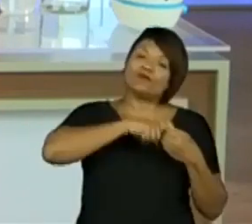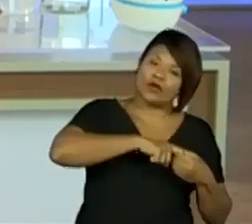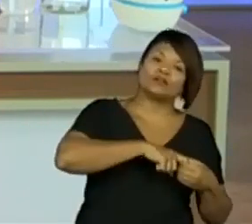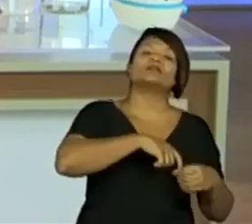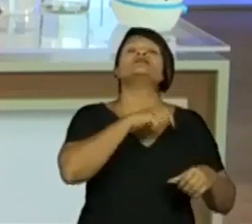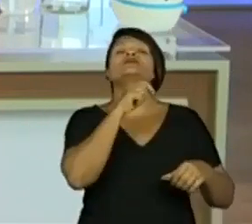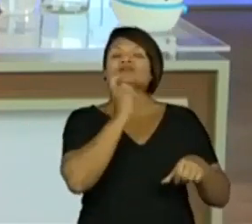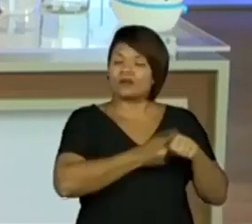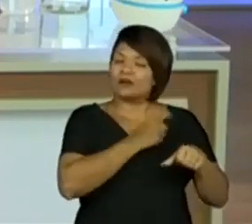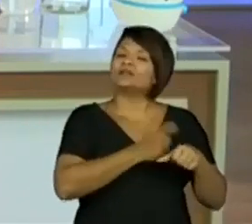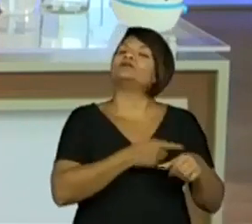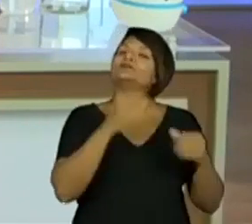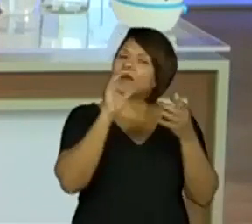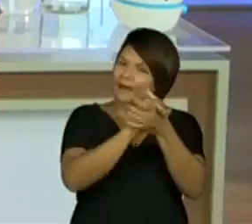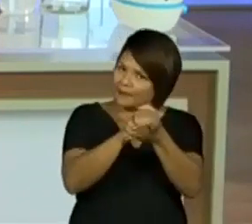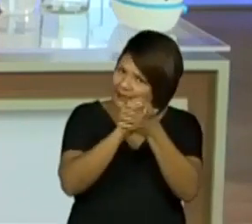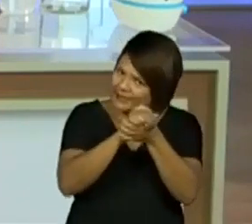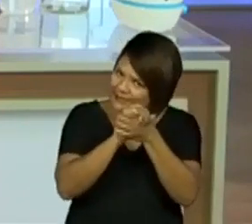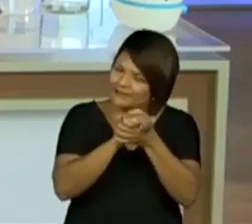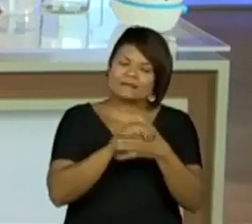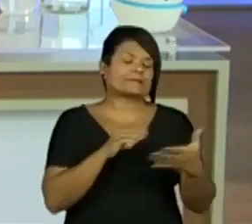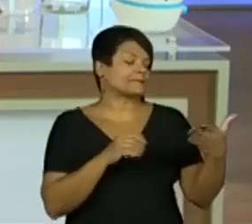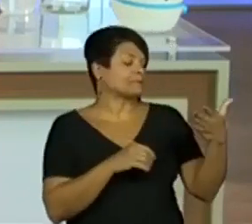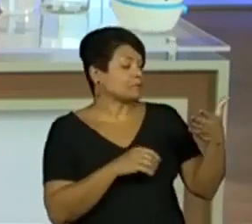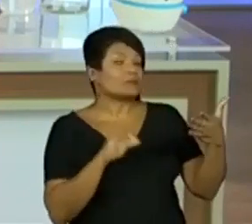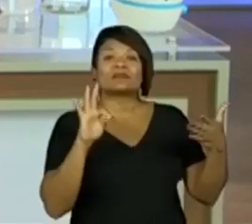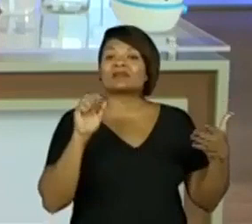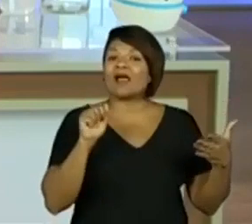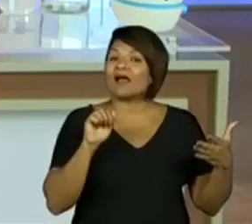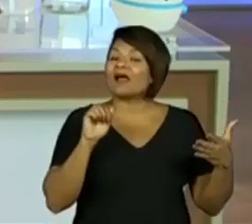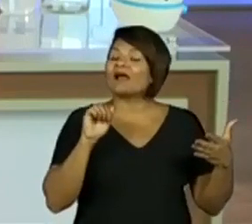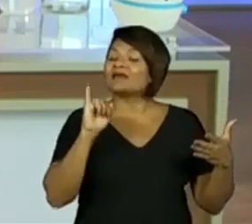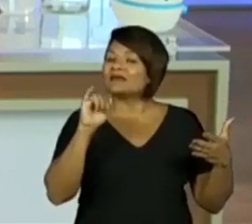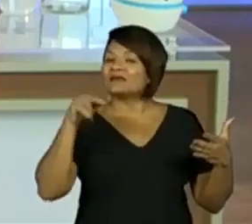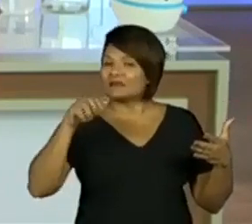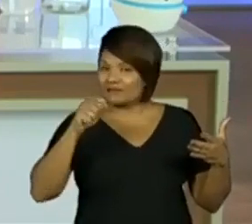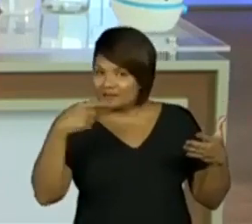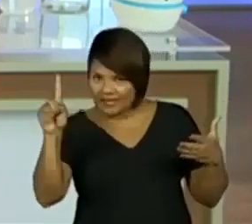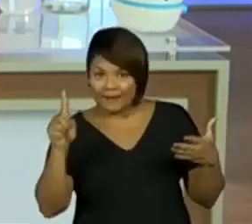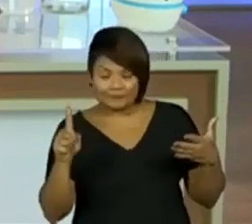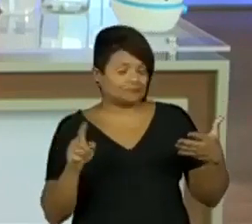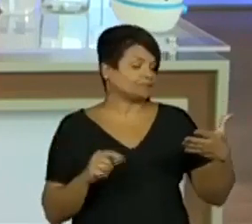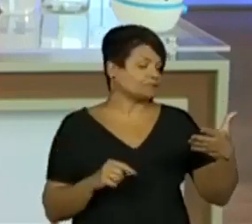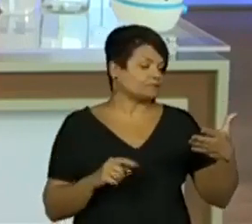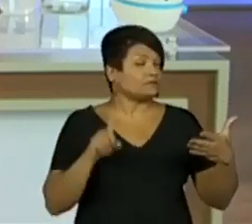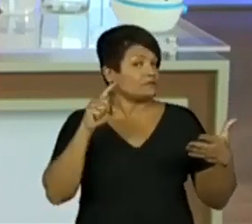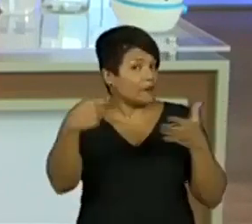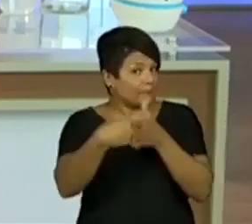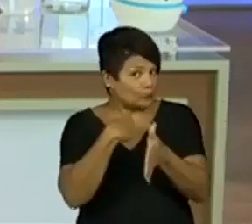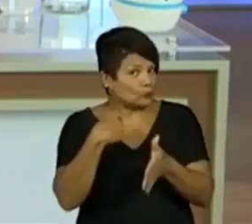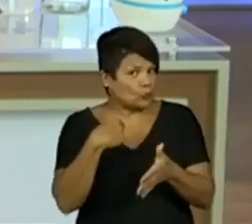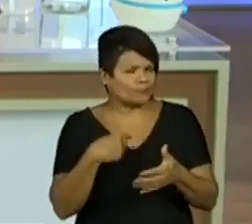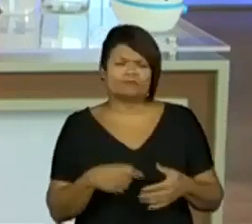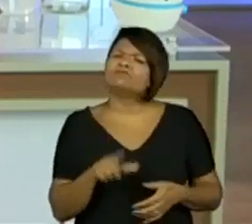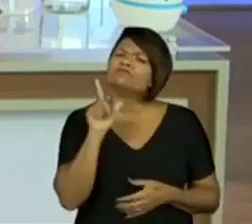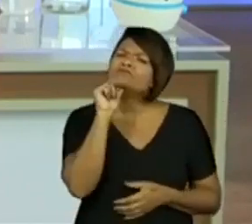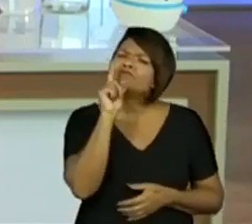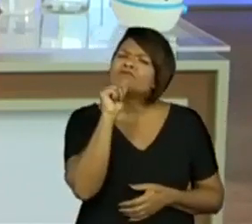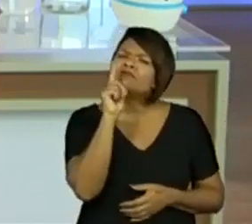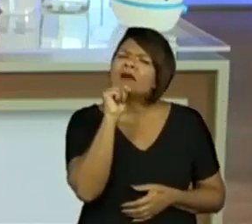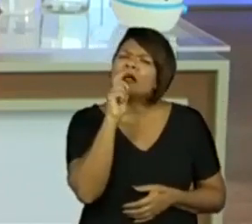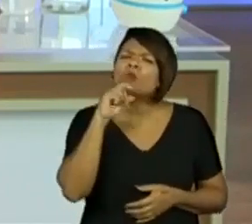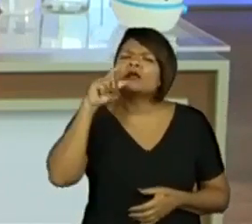Marcos, parabéns. A Tainá diz, questiona, na verdade, ela está perguntando, água